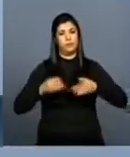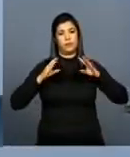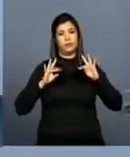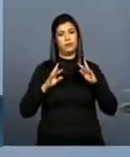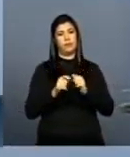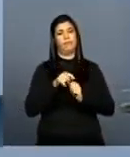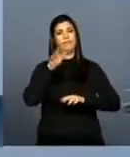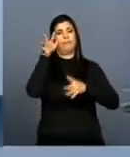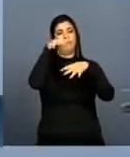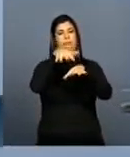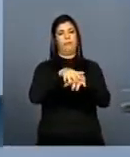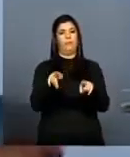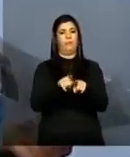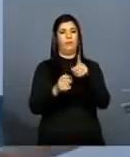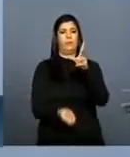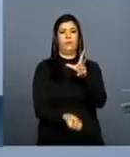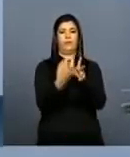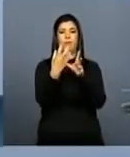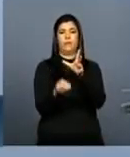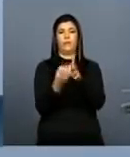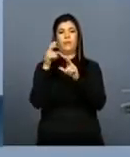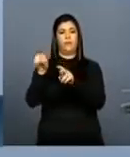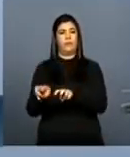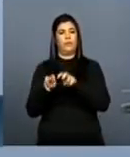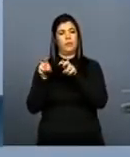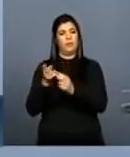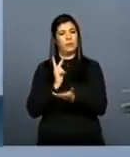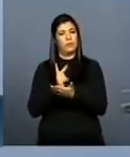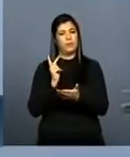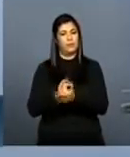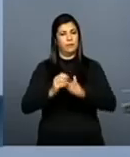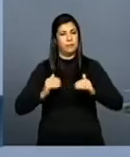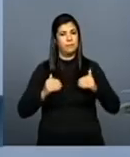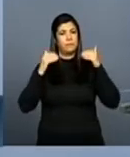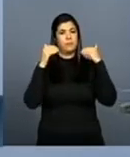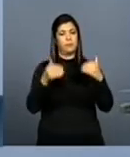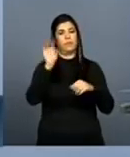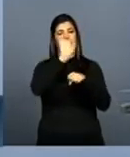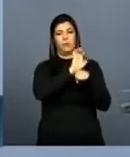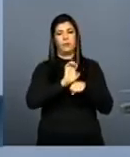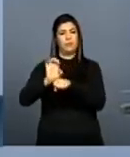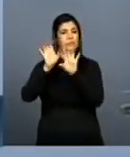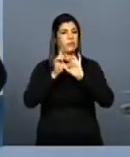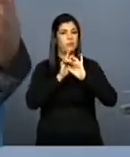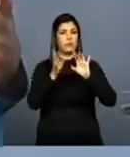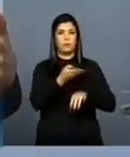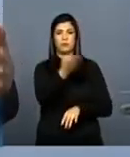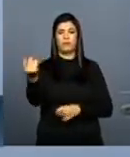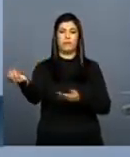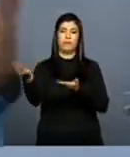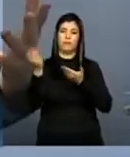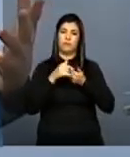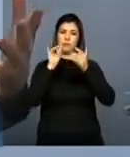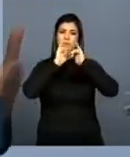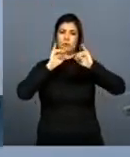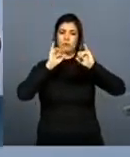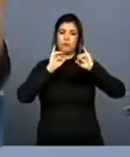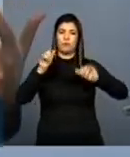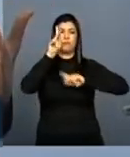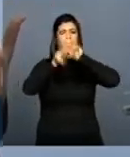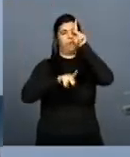agenda de inclusão produtiva rural, para se colocar o Estado à disposição de vocês. Vocês vêm dar voz para essa